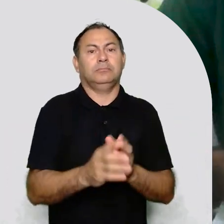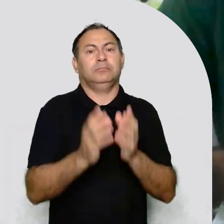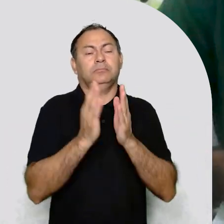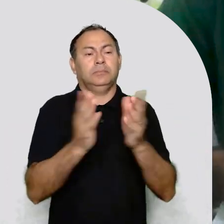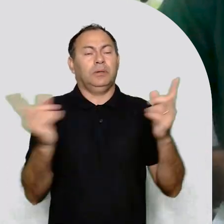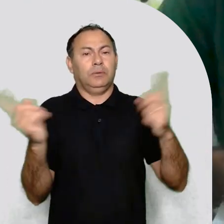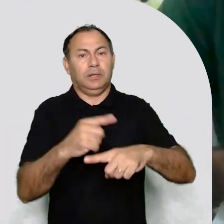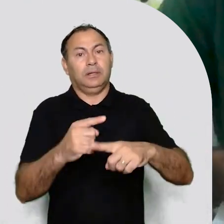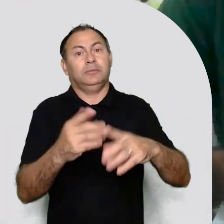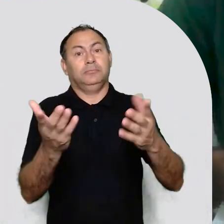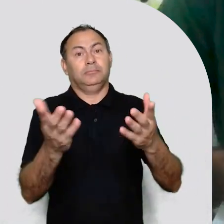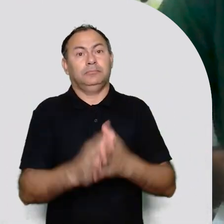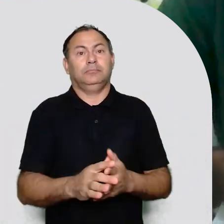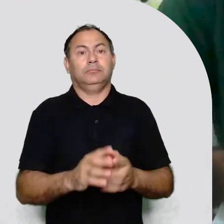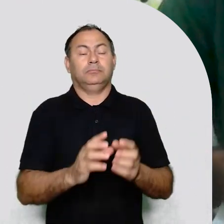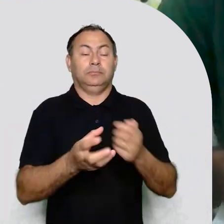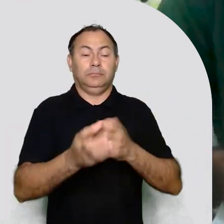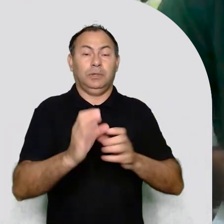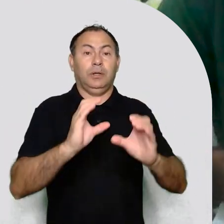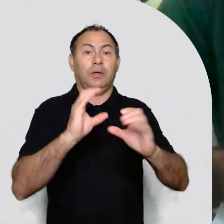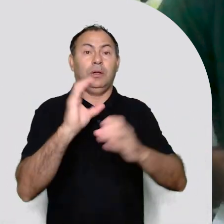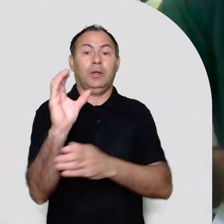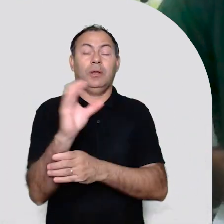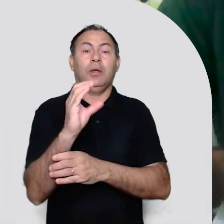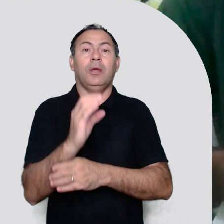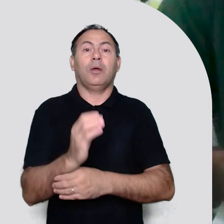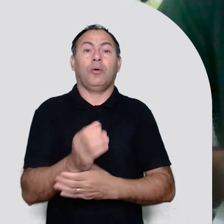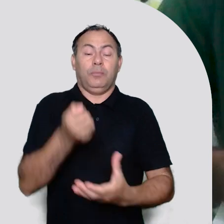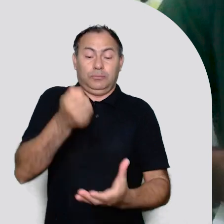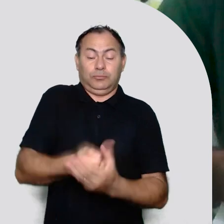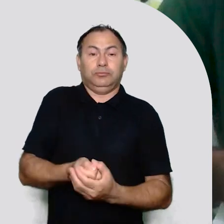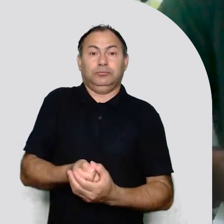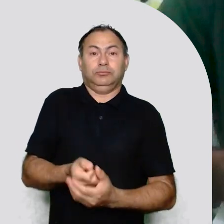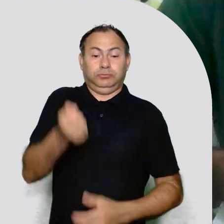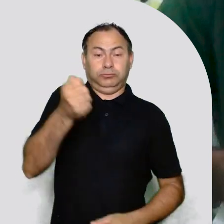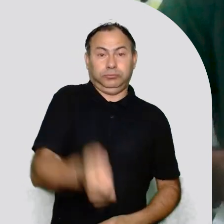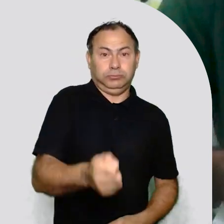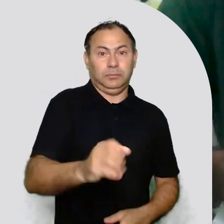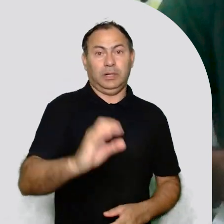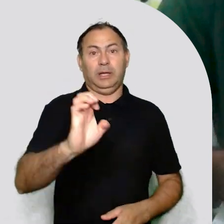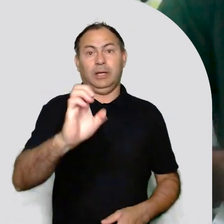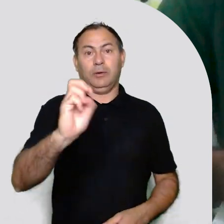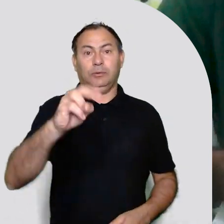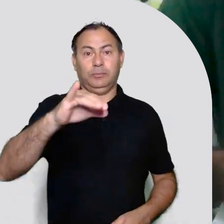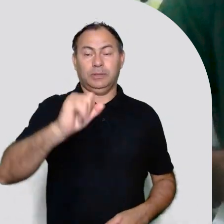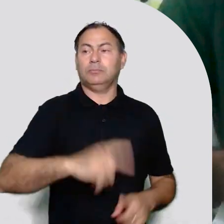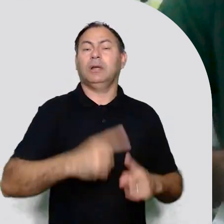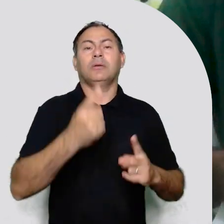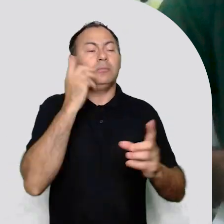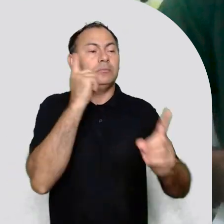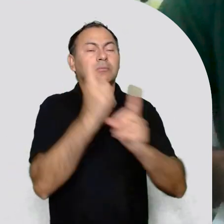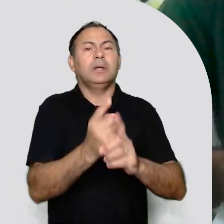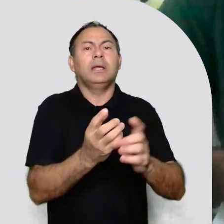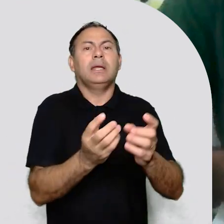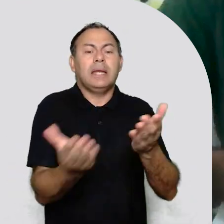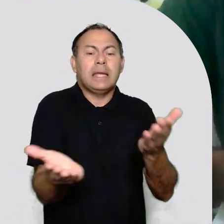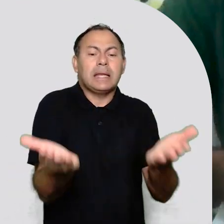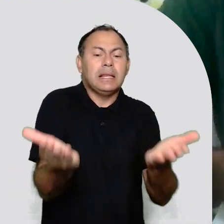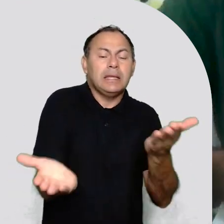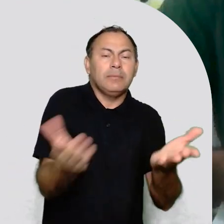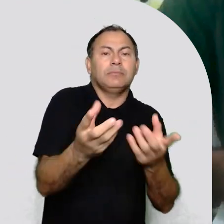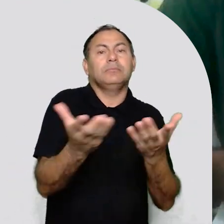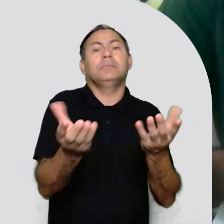ao contrário, né? De um comunismo que já foi vivenciado, tá certo? Então, como que a gente encontra um equilíbrio nesse